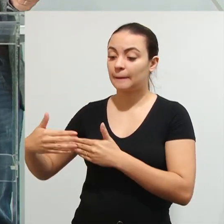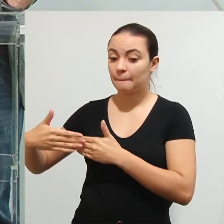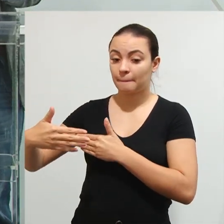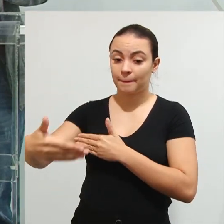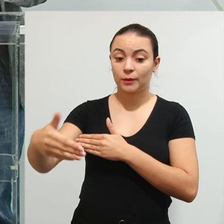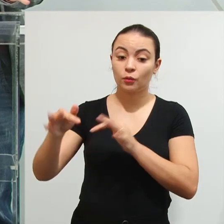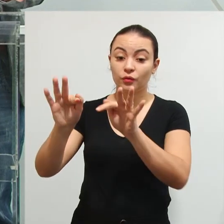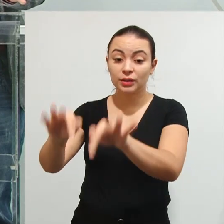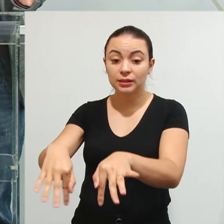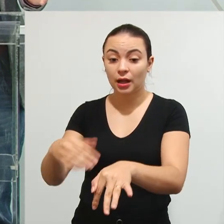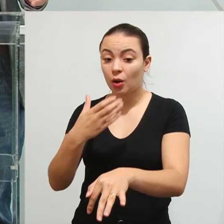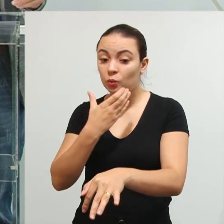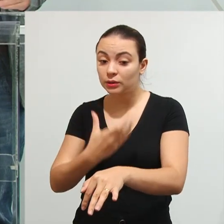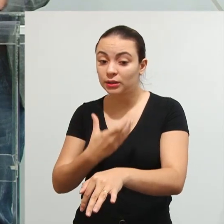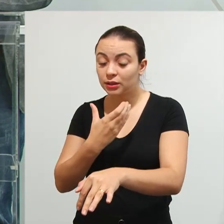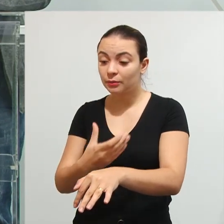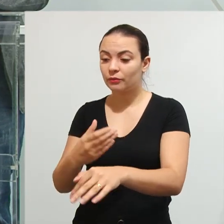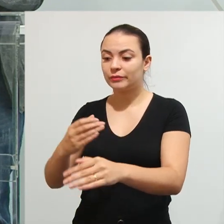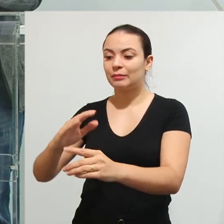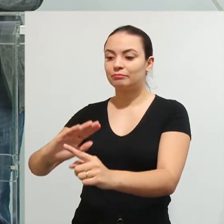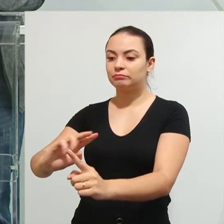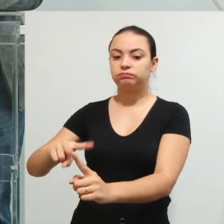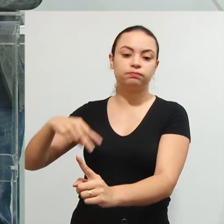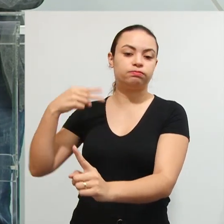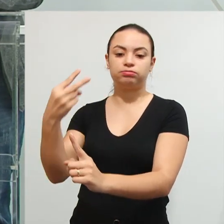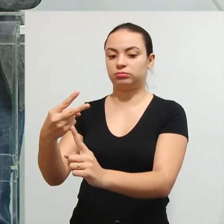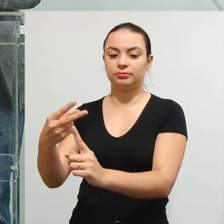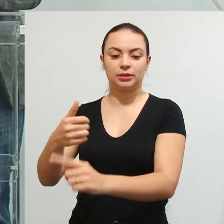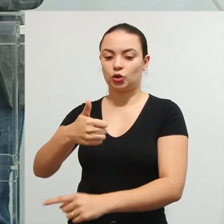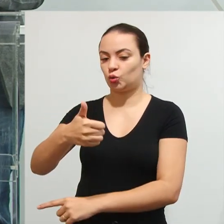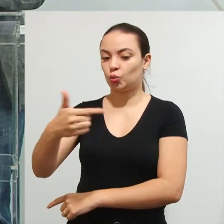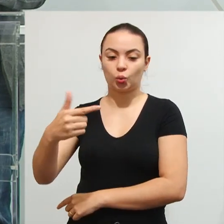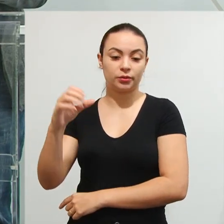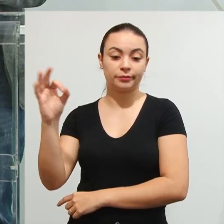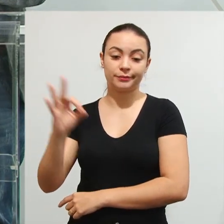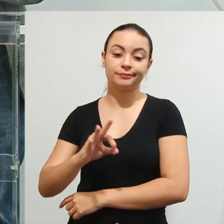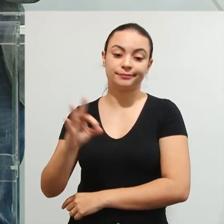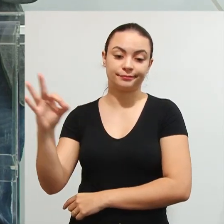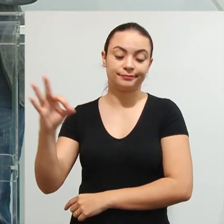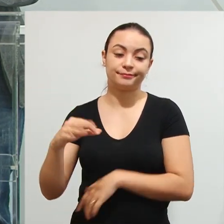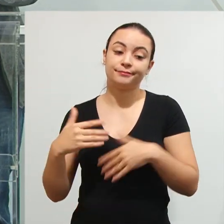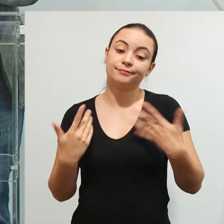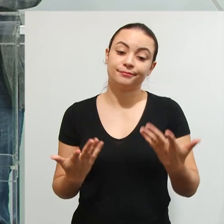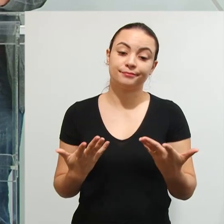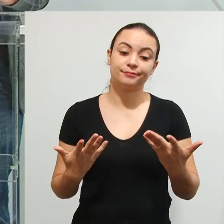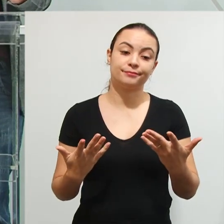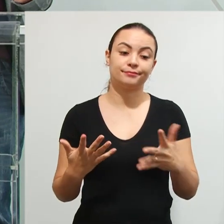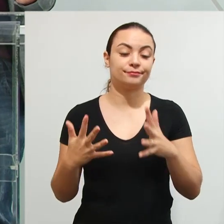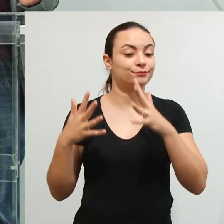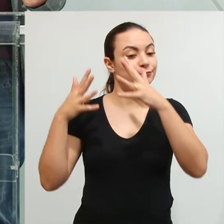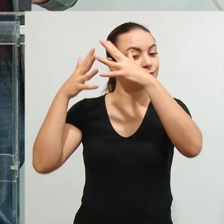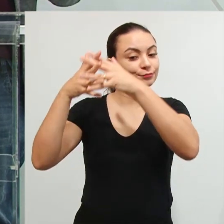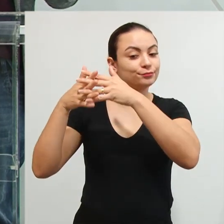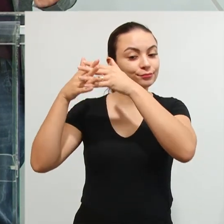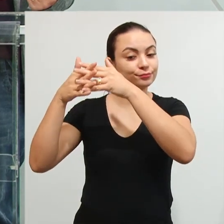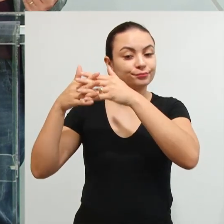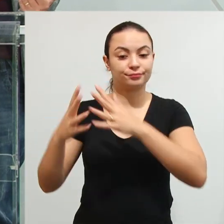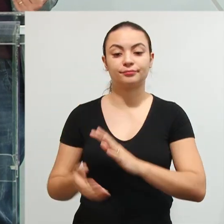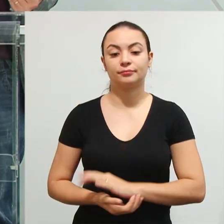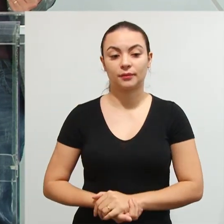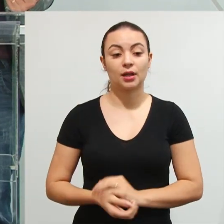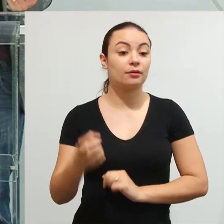dar mais do que 12%. Então essa é uma estratégia aqui pode induzir a um erro e achar que você tá pagando